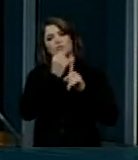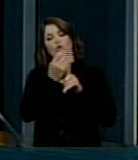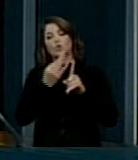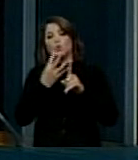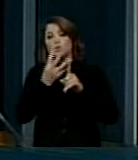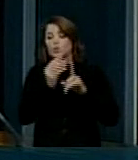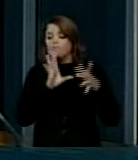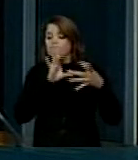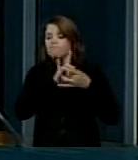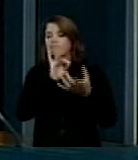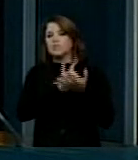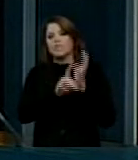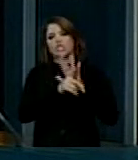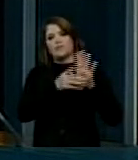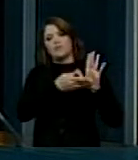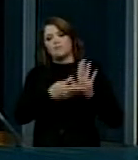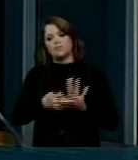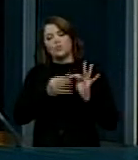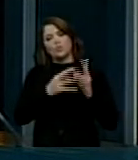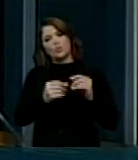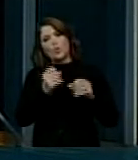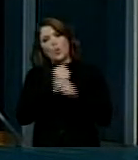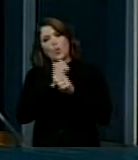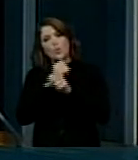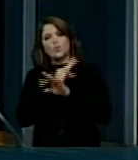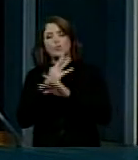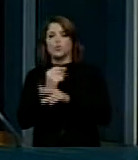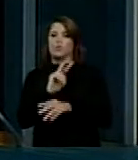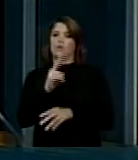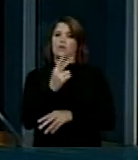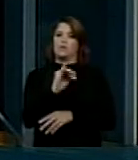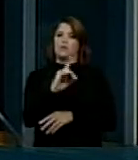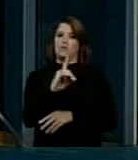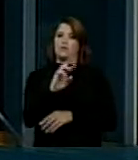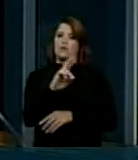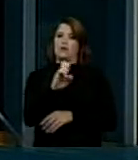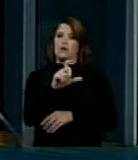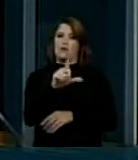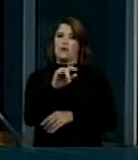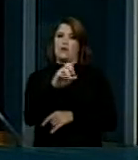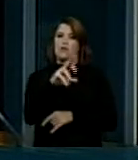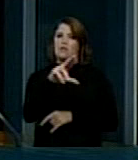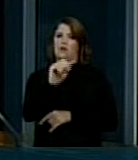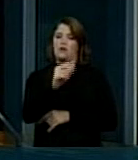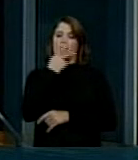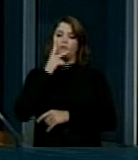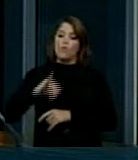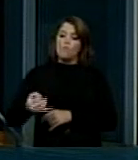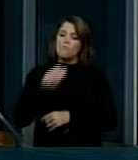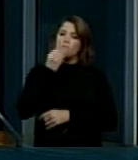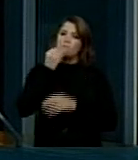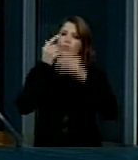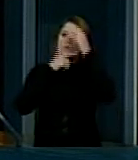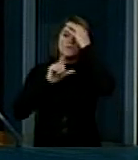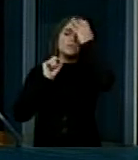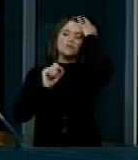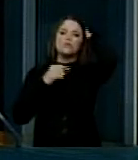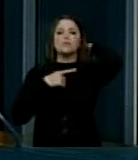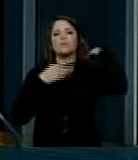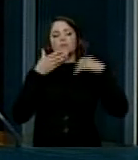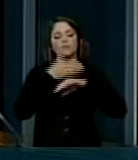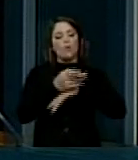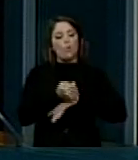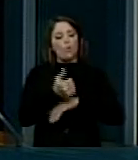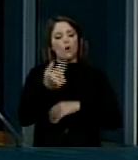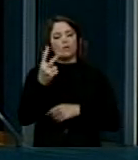isso tudo está posto na matriz dessas construções, dessas hidrelétricas. E eu tive a oportunidade de participar, quase